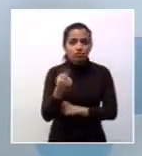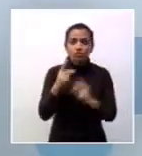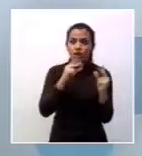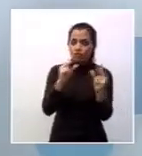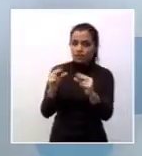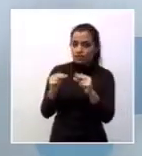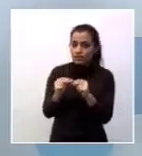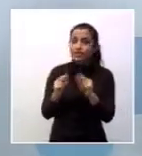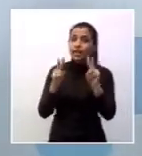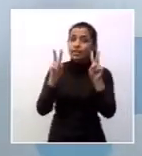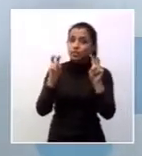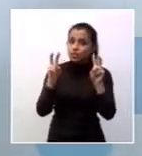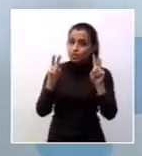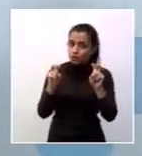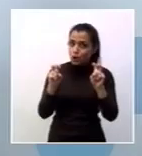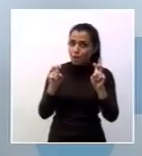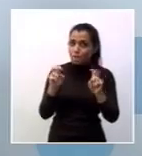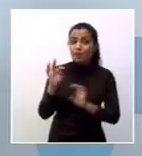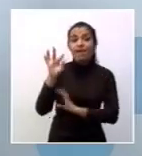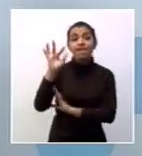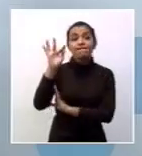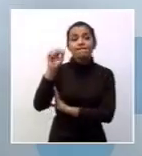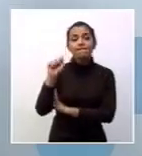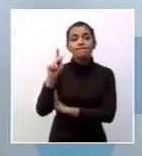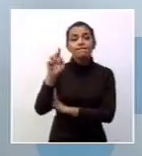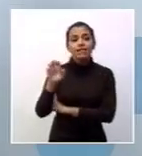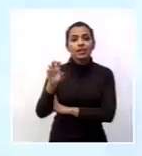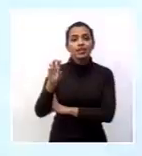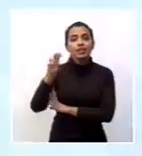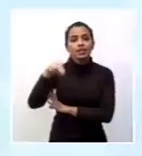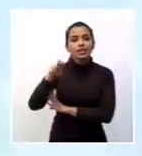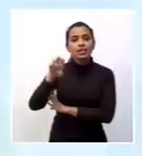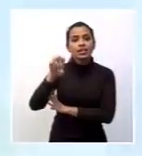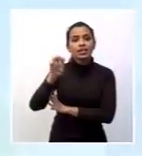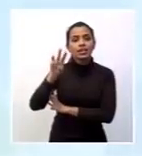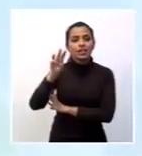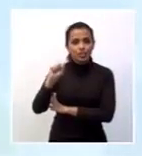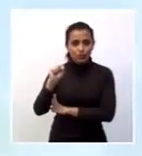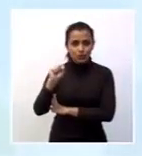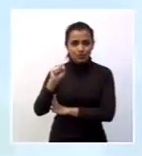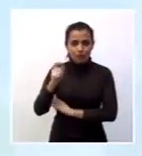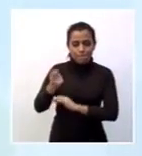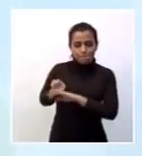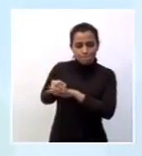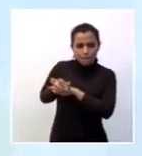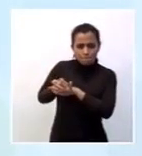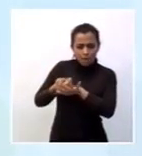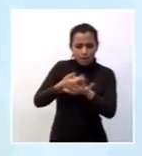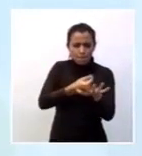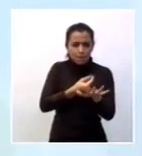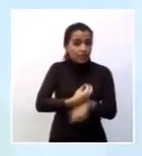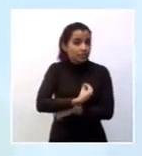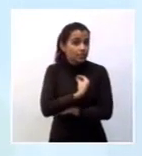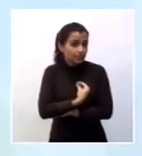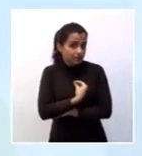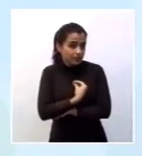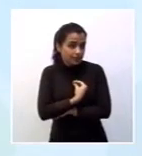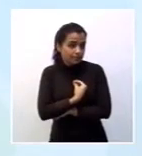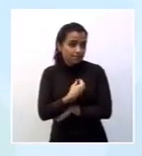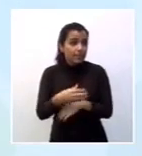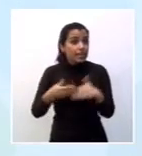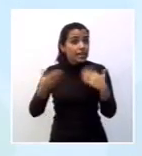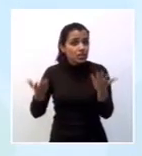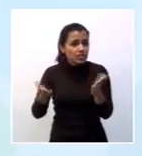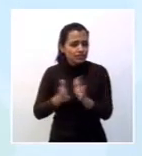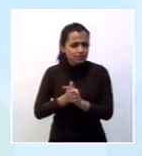é sobre fake news na nossa vida, tá? Pode colocar aí na tela, por favor. Então, assim, em algum momento, já